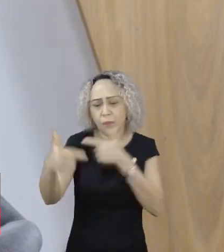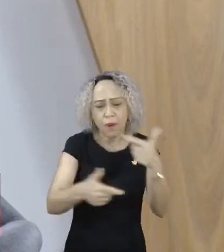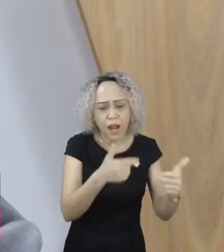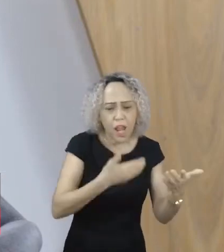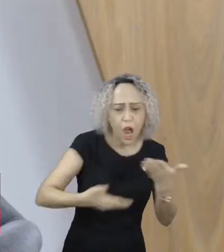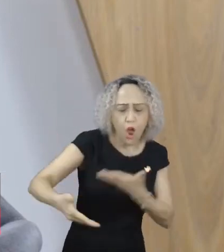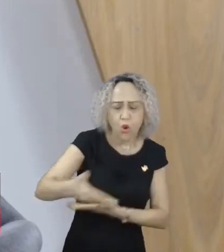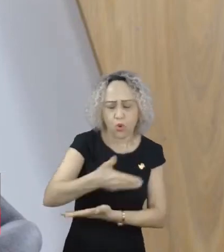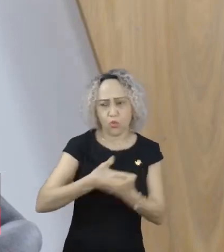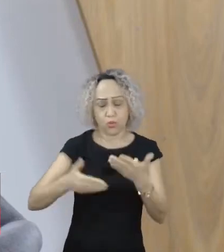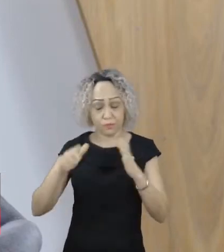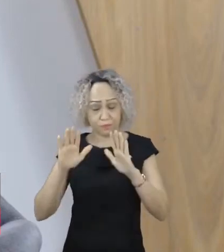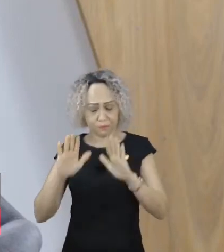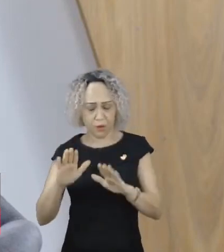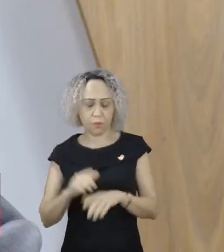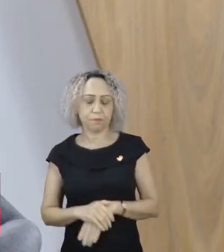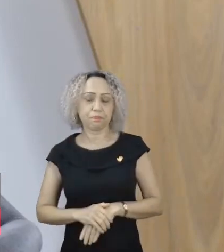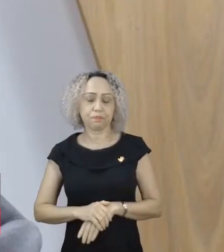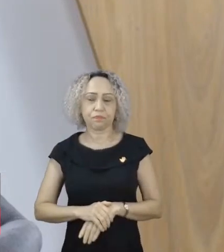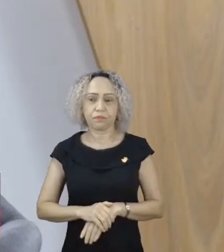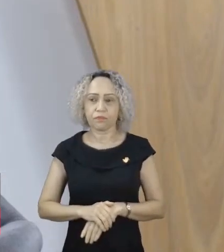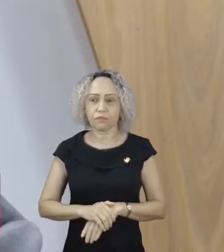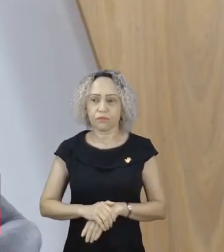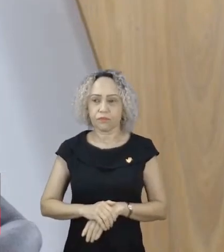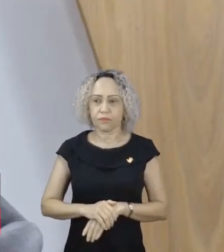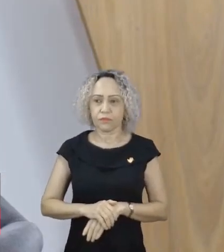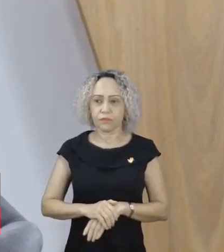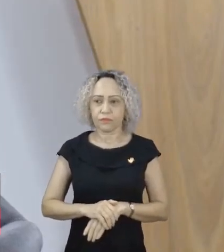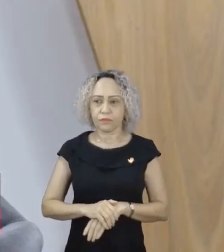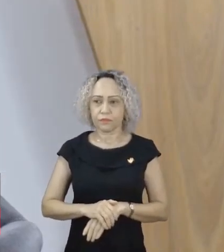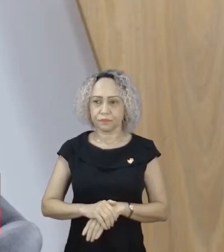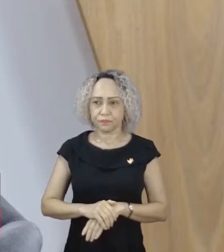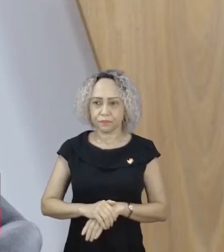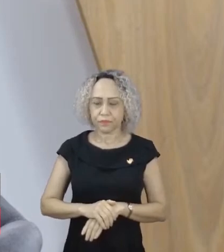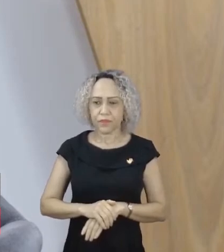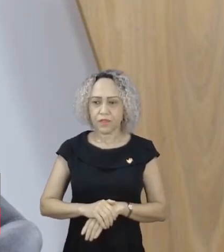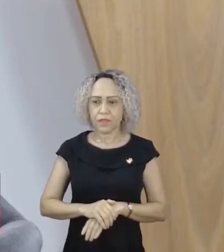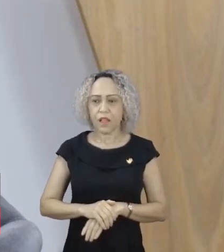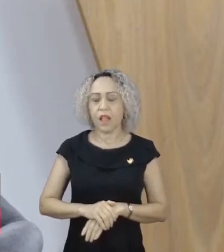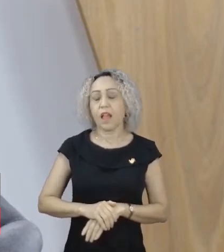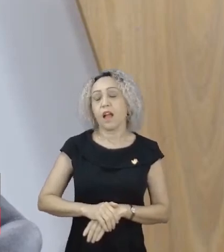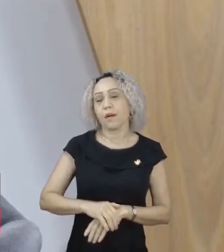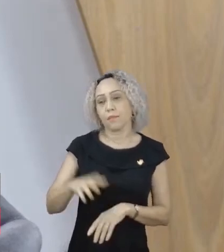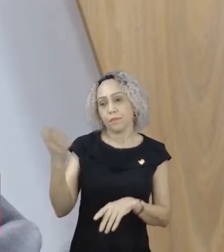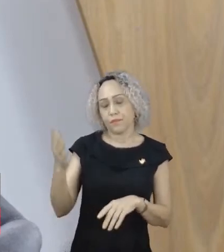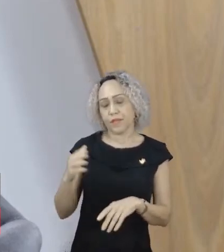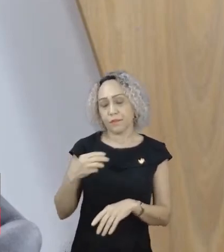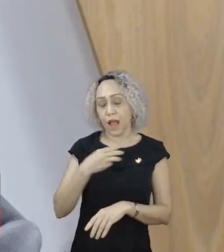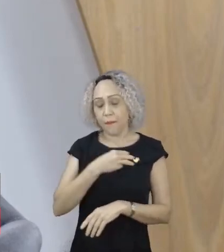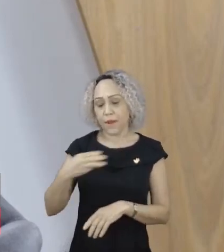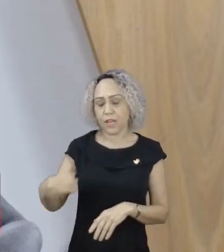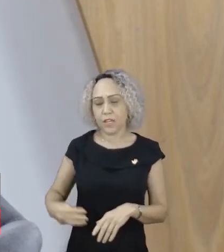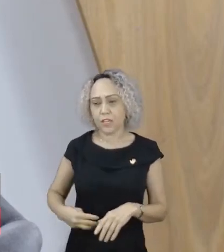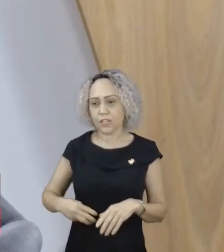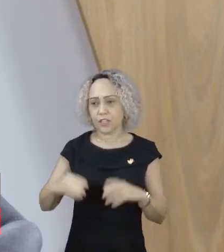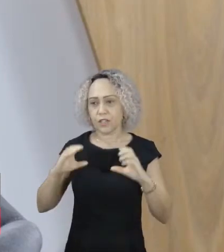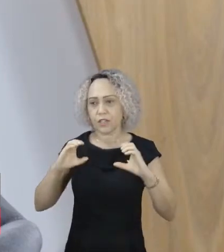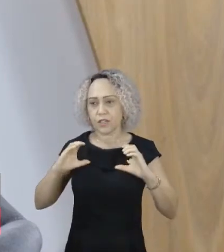para as mulheres. Né? E um deles foi no âmbito do nosso ministério, que a gente fez em parceria com o Ministério das Mulheres, que